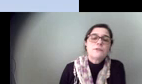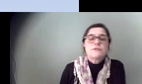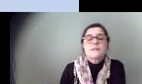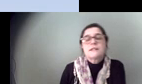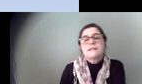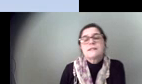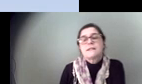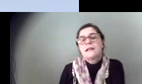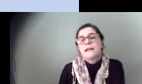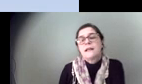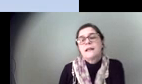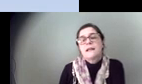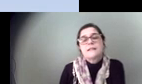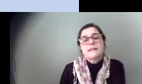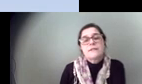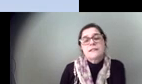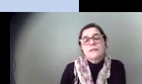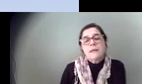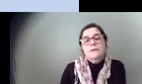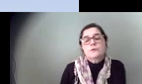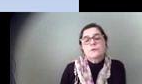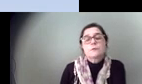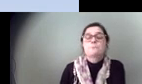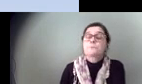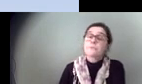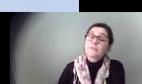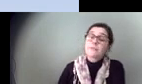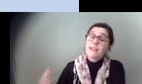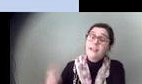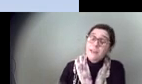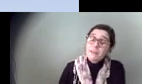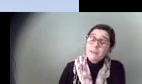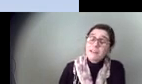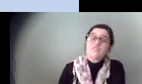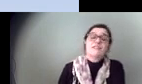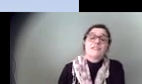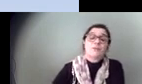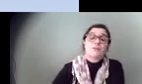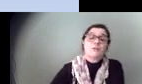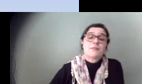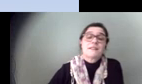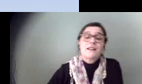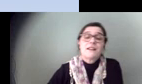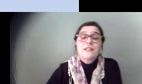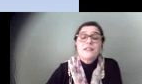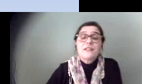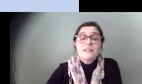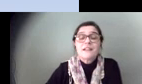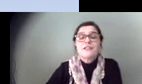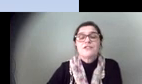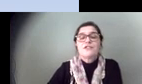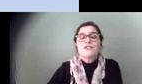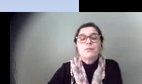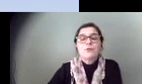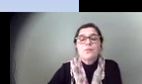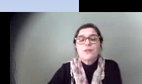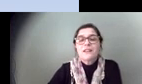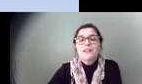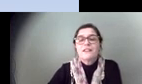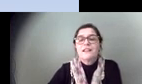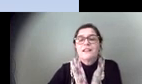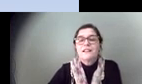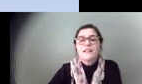então, vocês vão fazer esses levantamentos. E para quem já estava aqui o ano passado, vai lembrar que a gente já